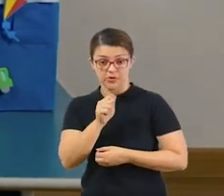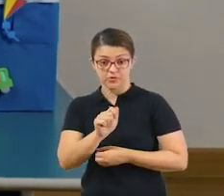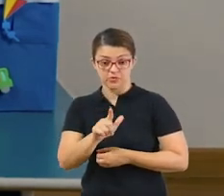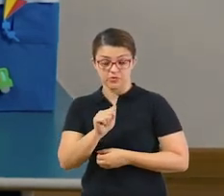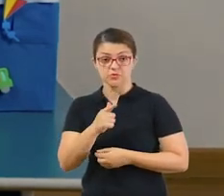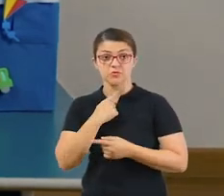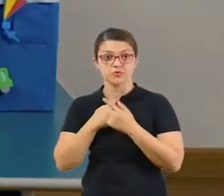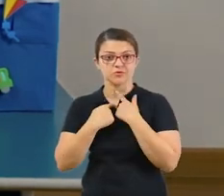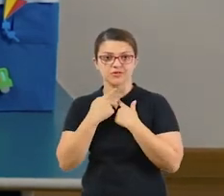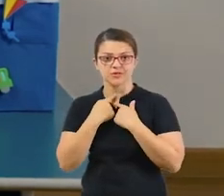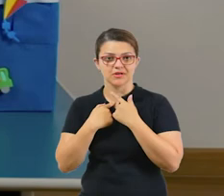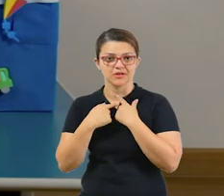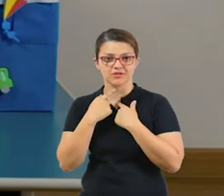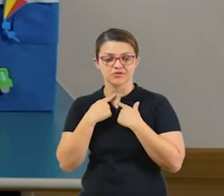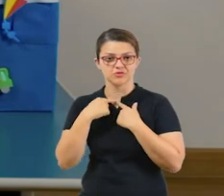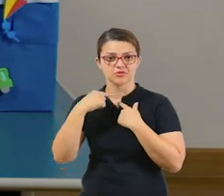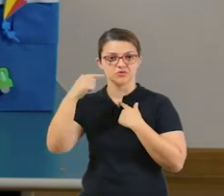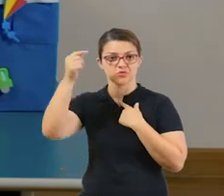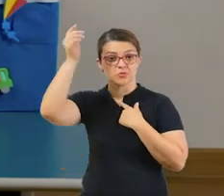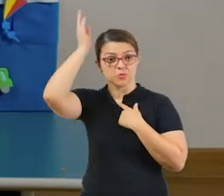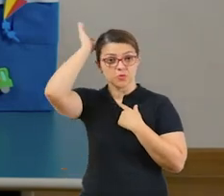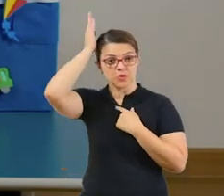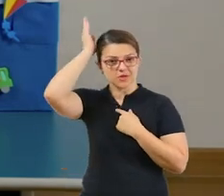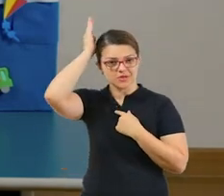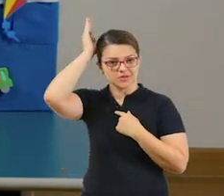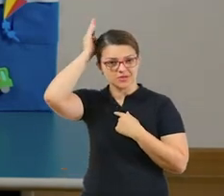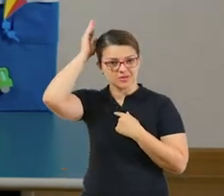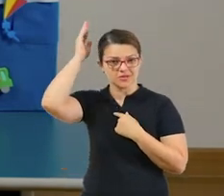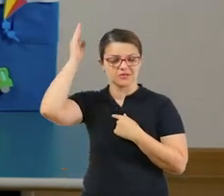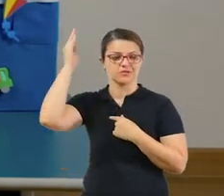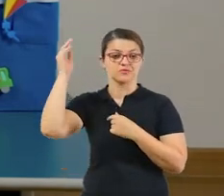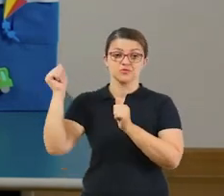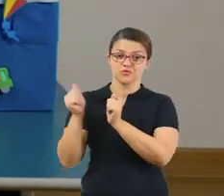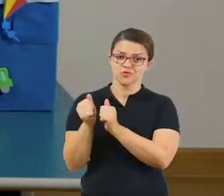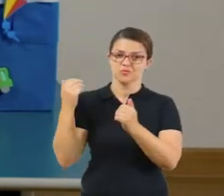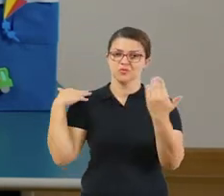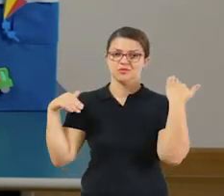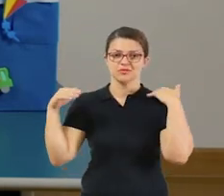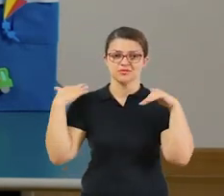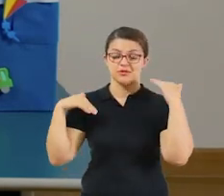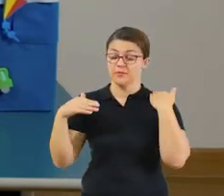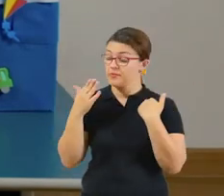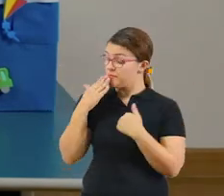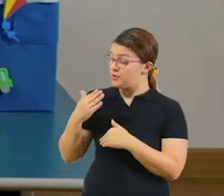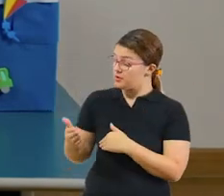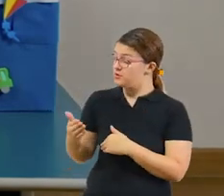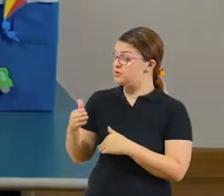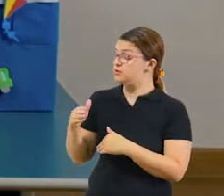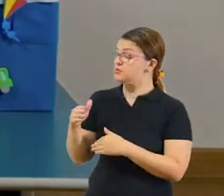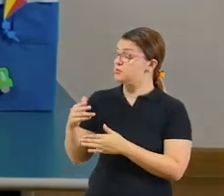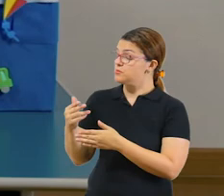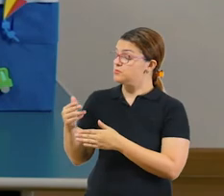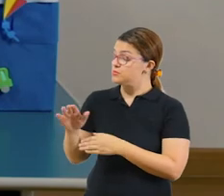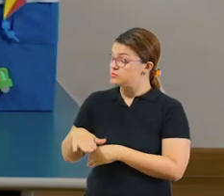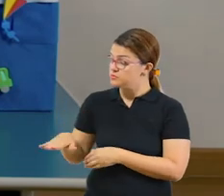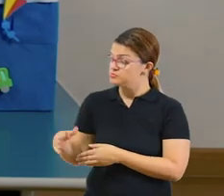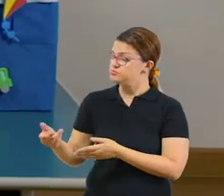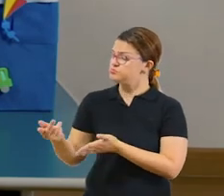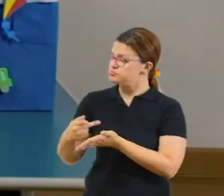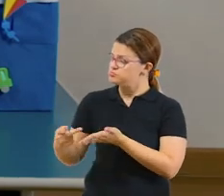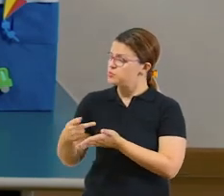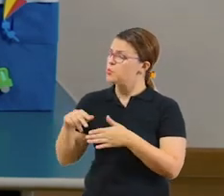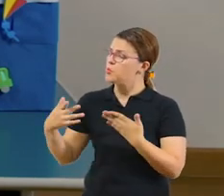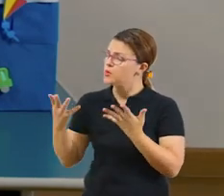era um burrinho para passear. Peça para que a criança desenhe um bichinho que ela queira passear.